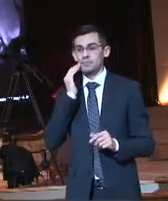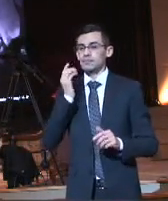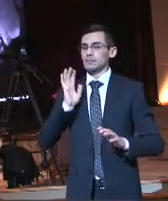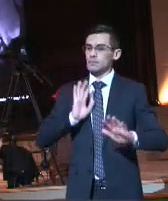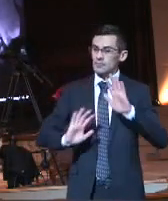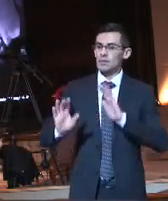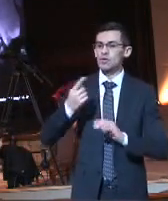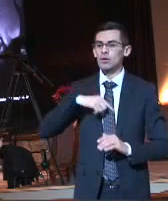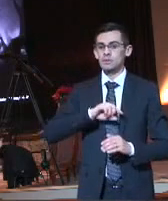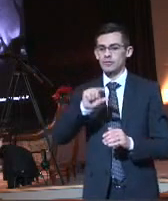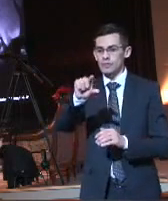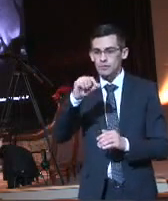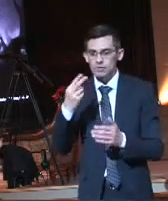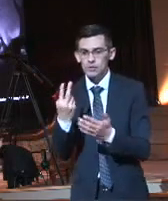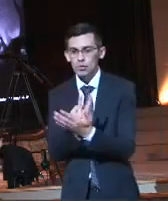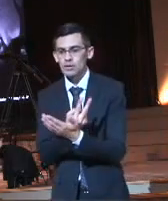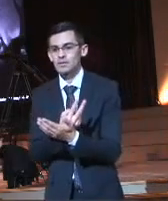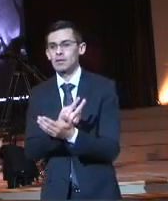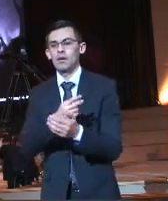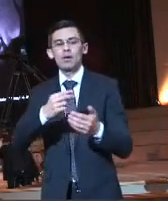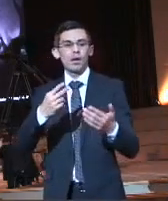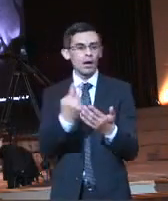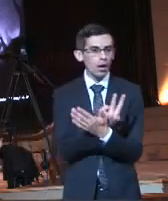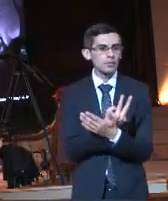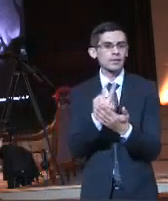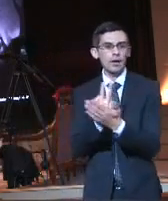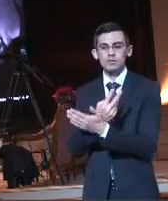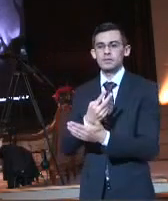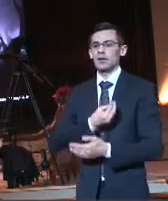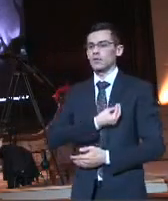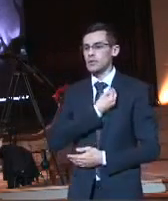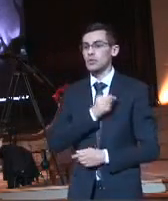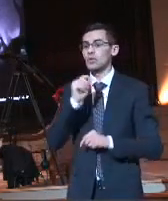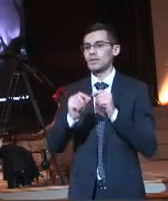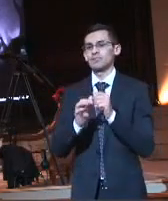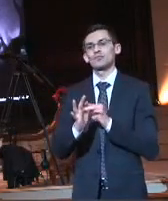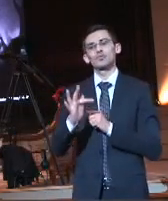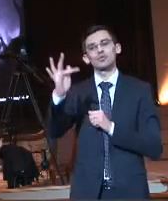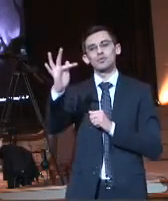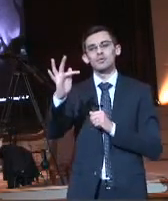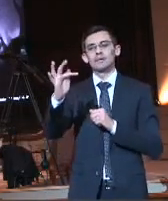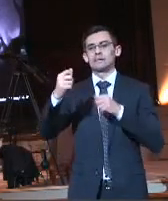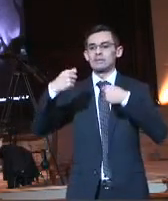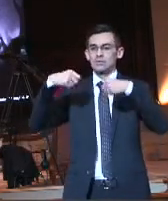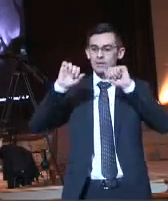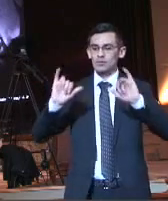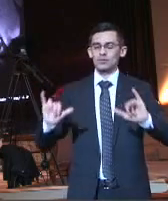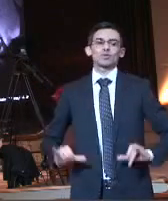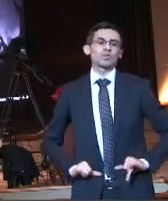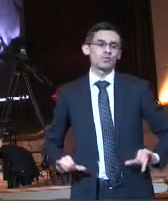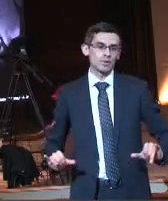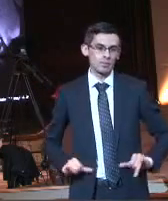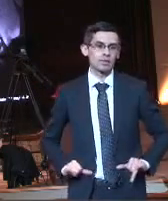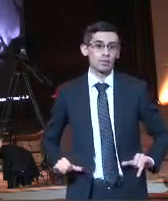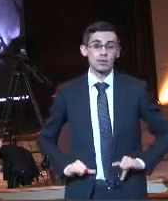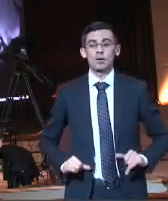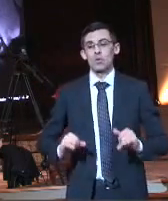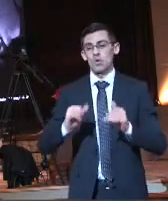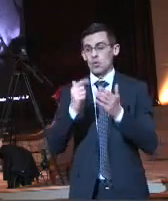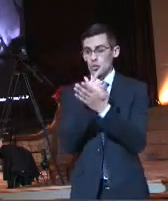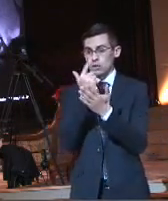vezes tomamos decisões equivocadas na vida e que nos fazem sofrer. E é disso que o livro de Jó